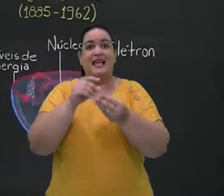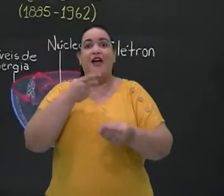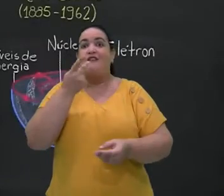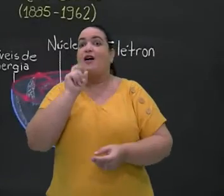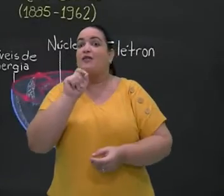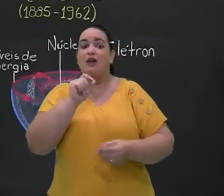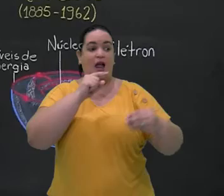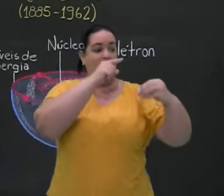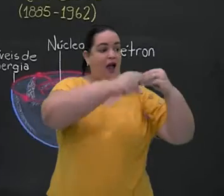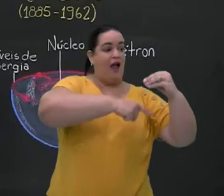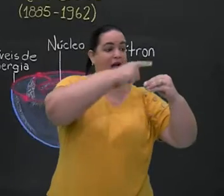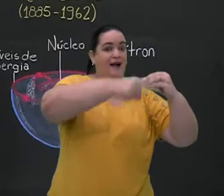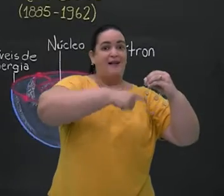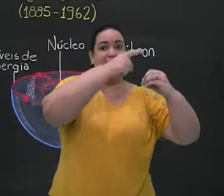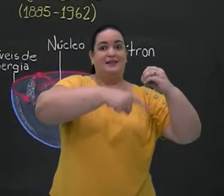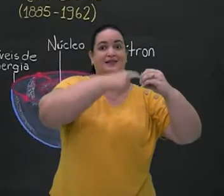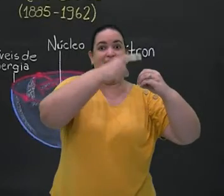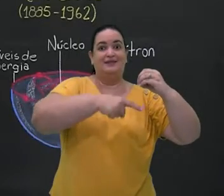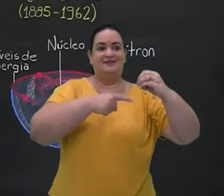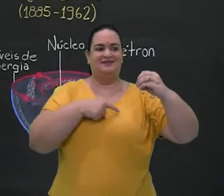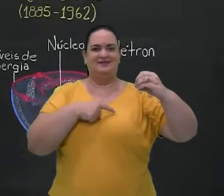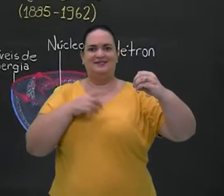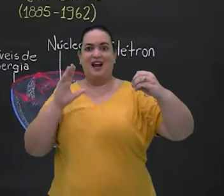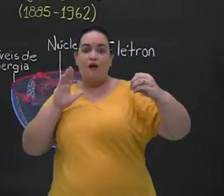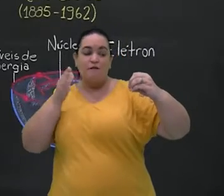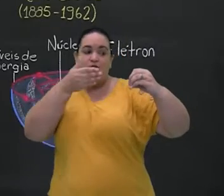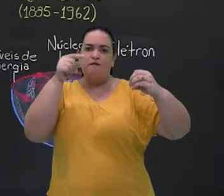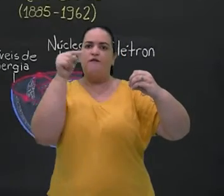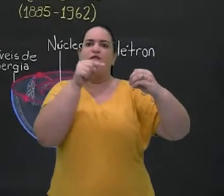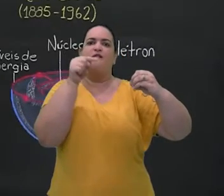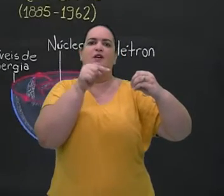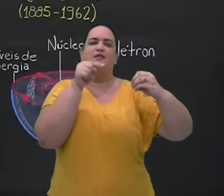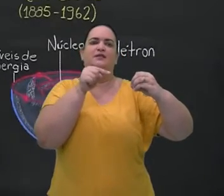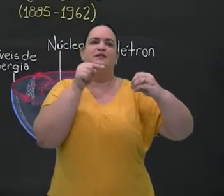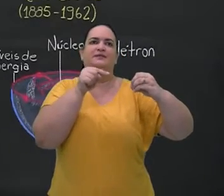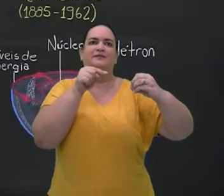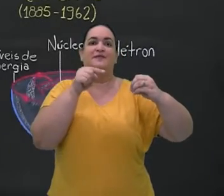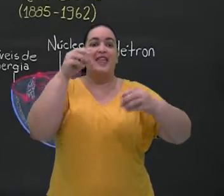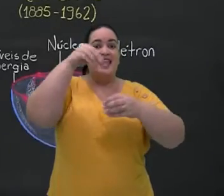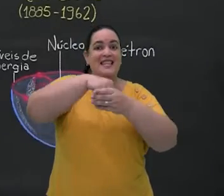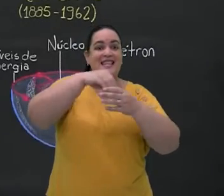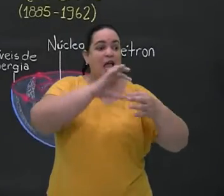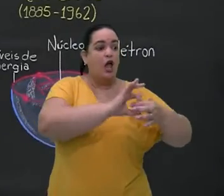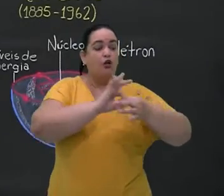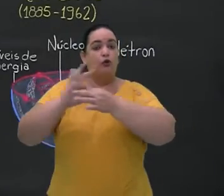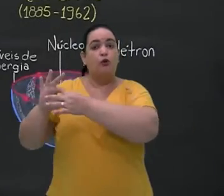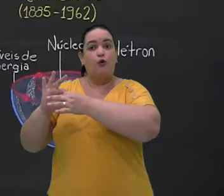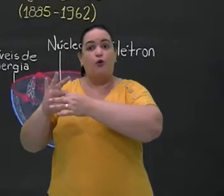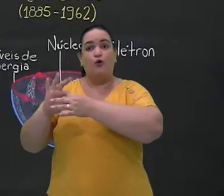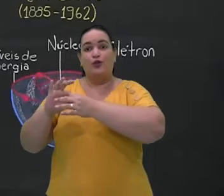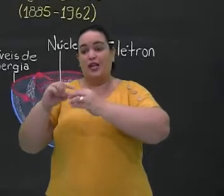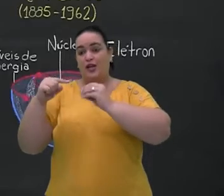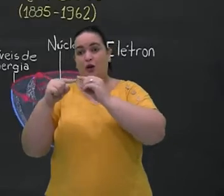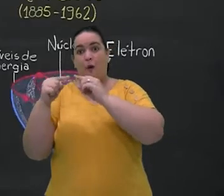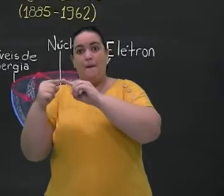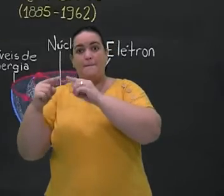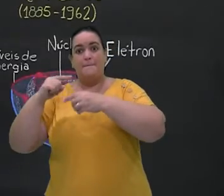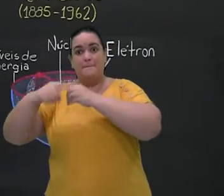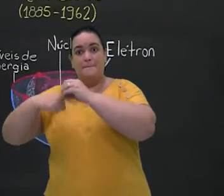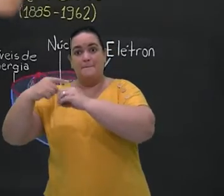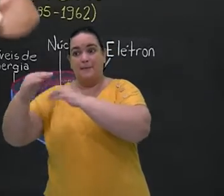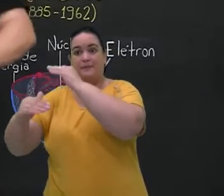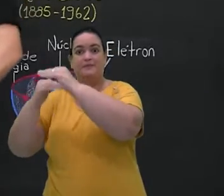estou falando de atomística. Atomística é o estudo do átomo. Dentro da atomística, a gente vai estudar a evolução dos modelos